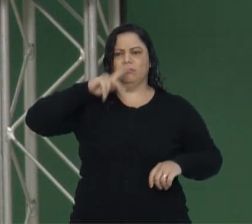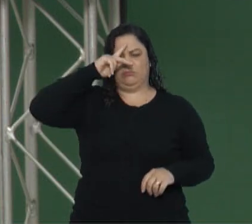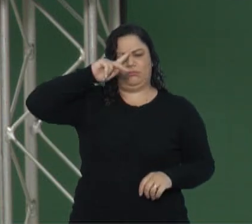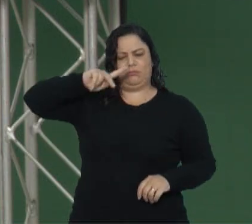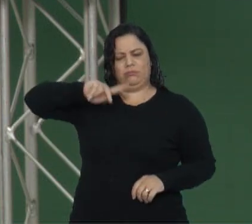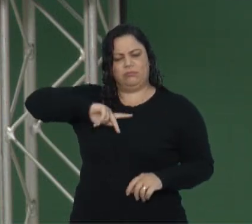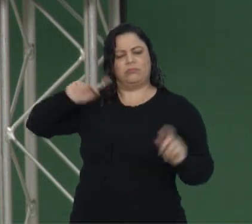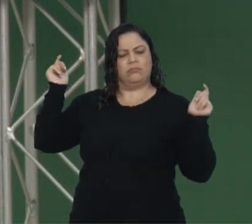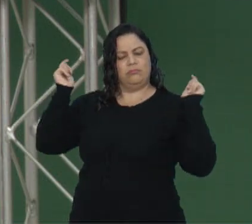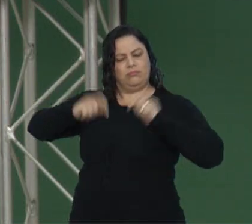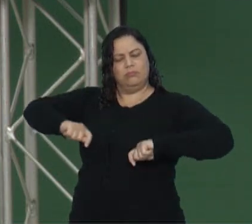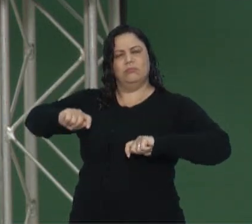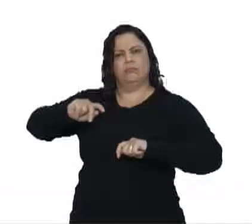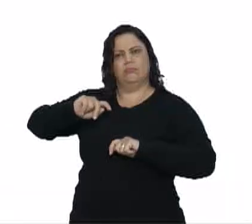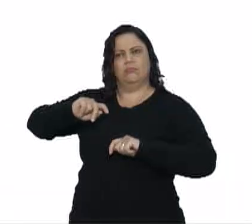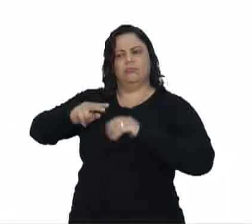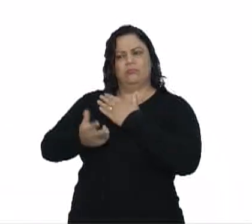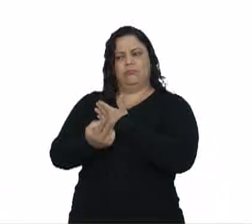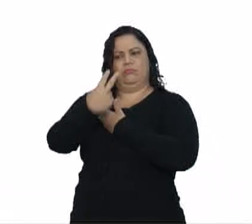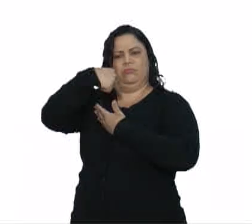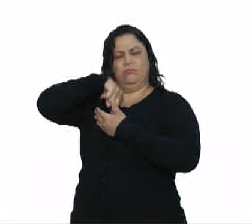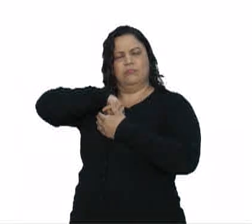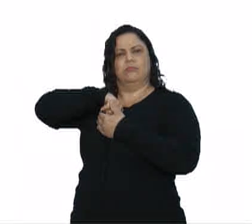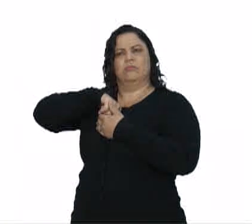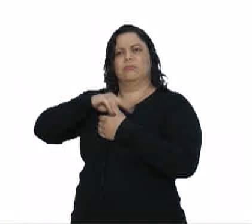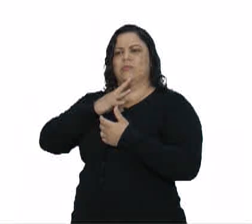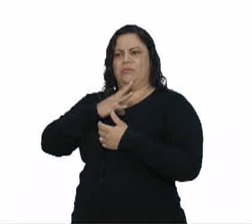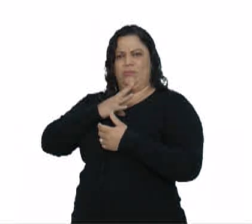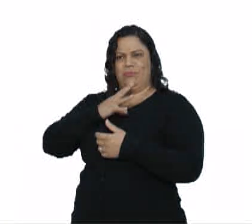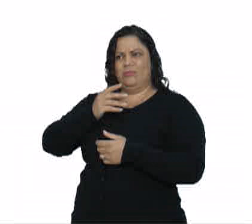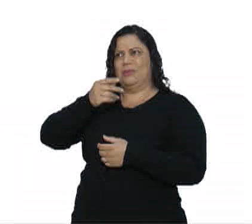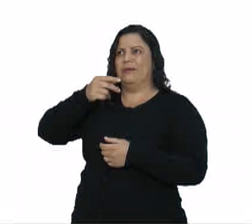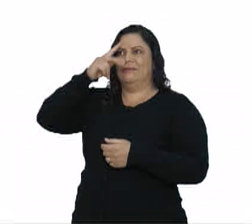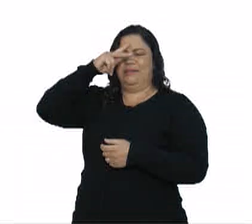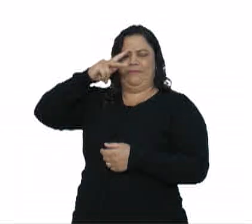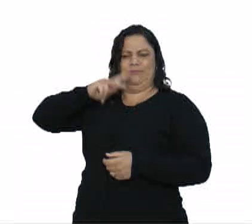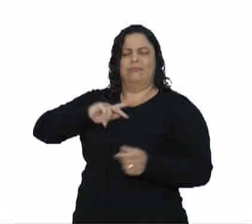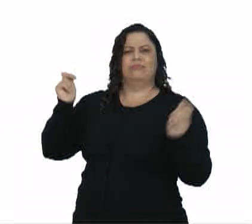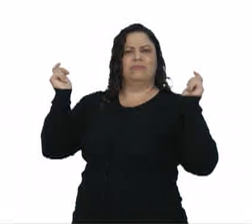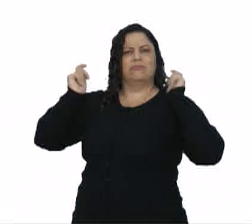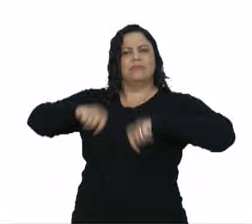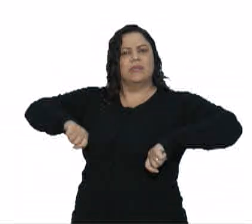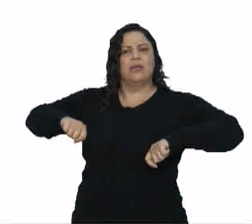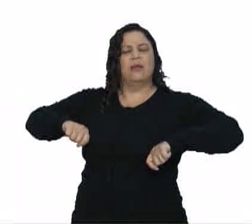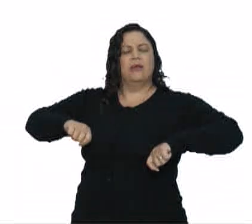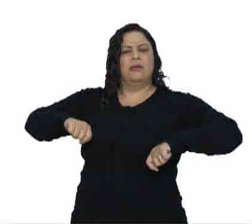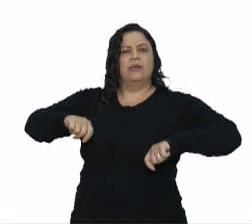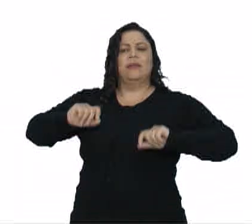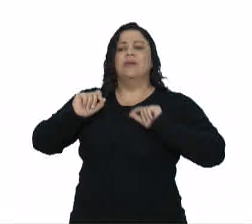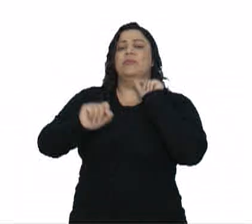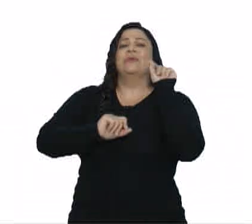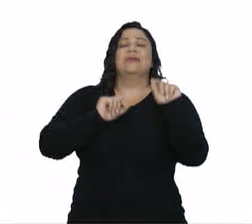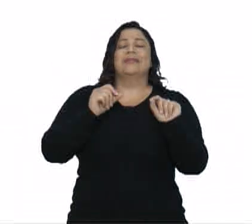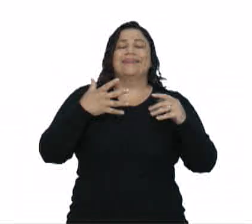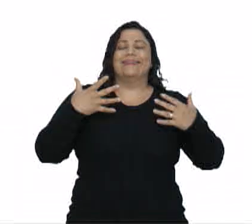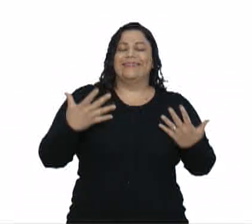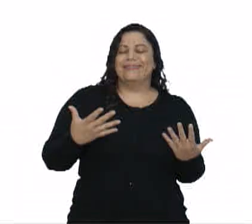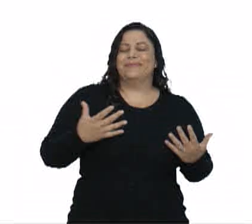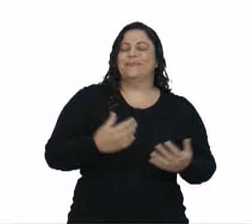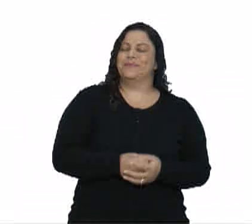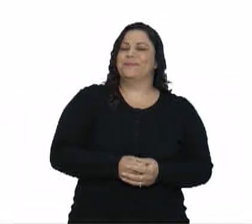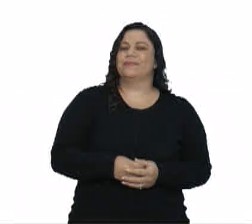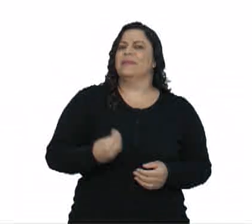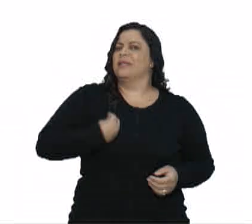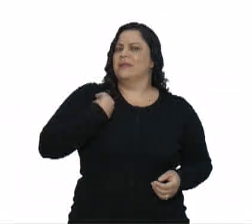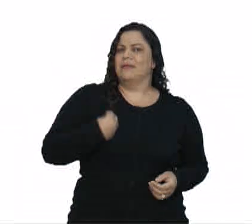conhecer? A professora respondeu que sim. Por exemplo, para eu ter engajamento, me engajar na vida, é necessário descobrir o